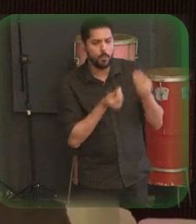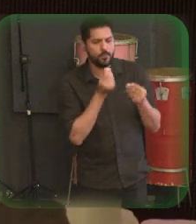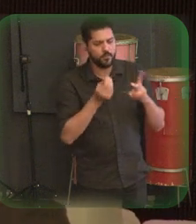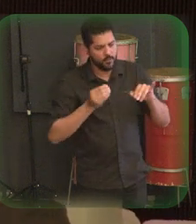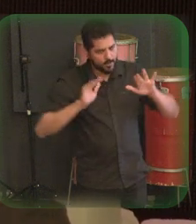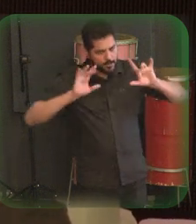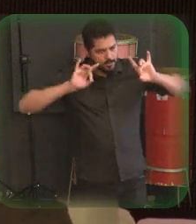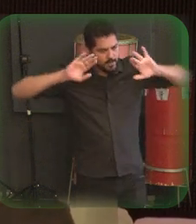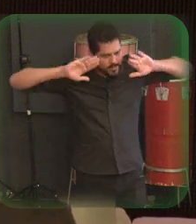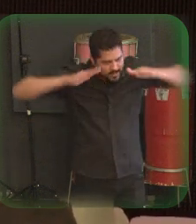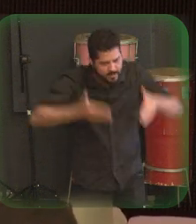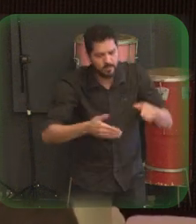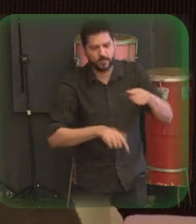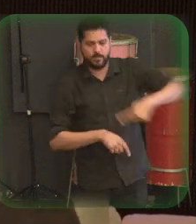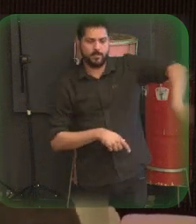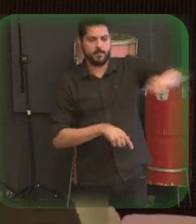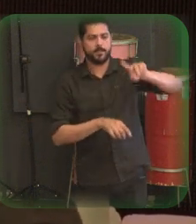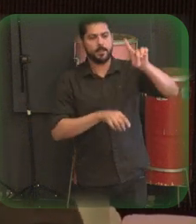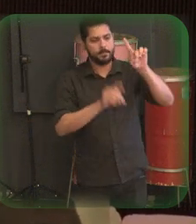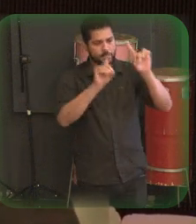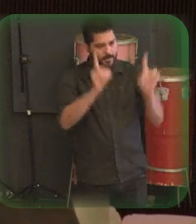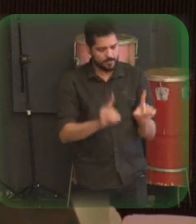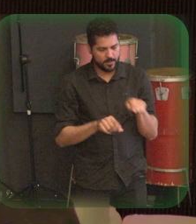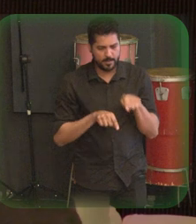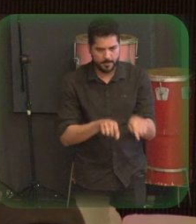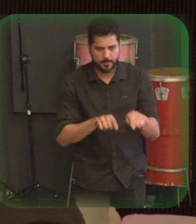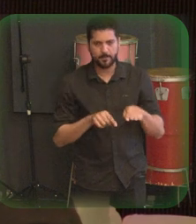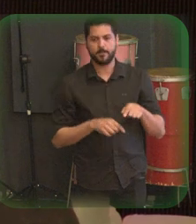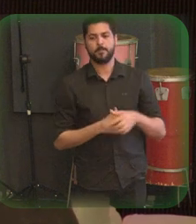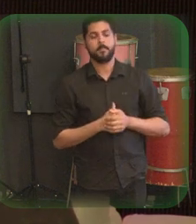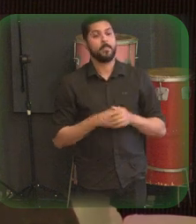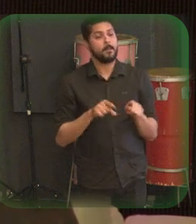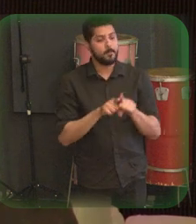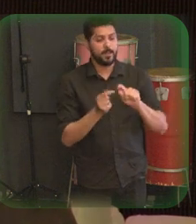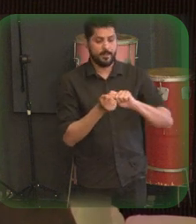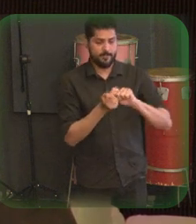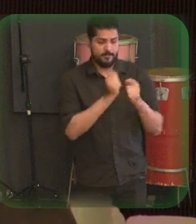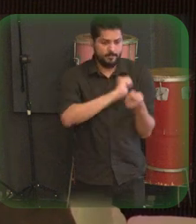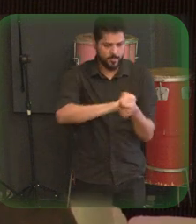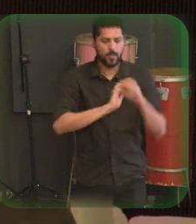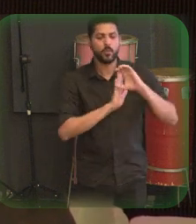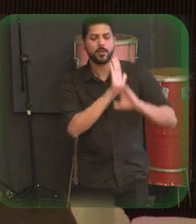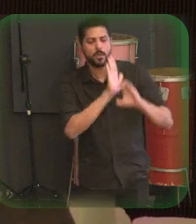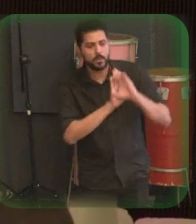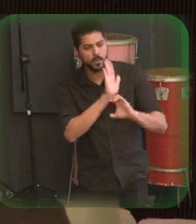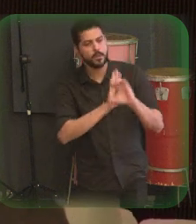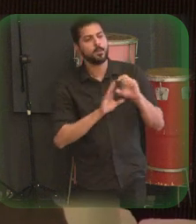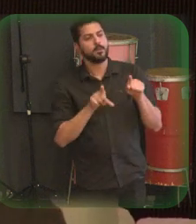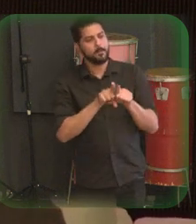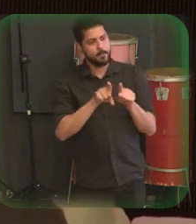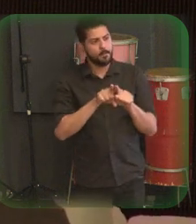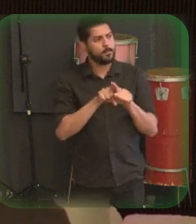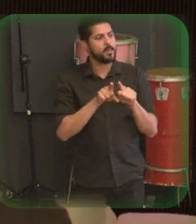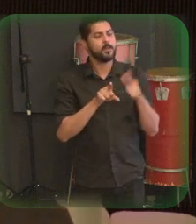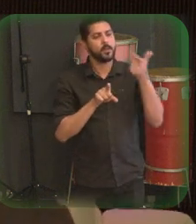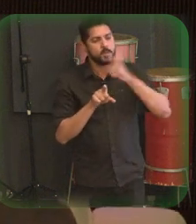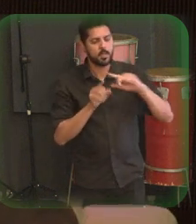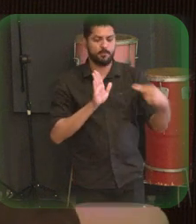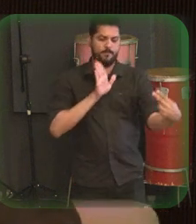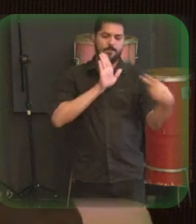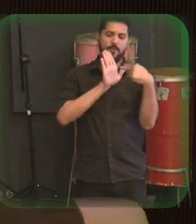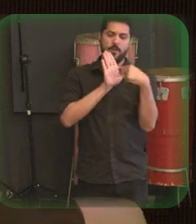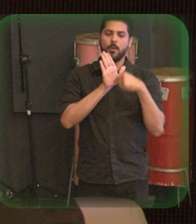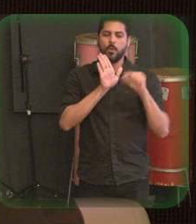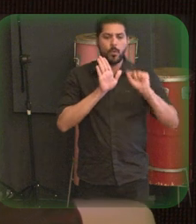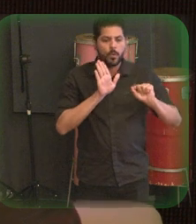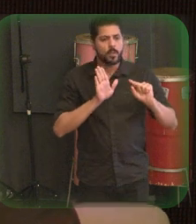necessidades educacionais desse público. Então, as adaptações curriculares, que o nosso currículo possa enxergar também as